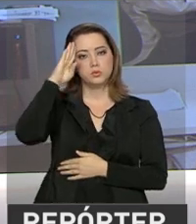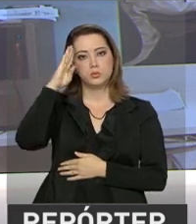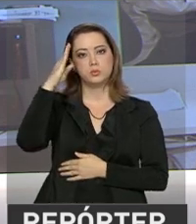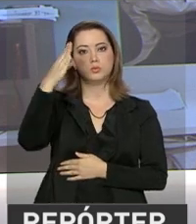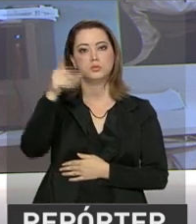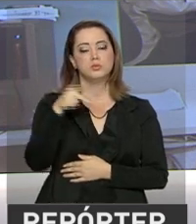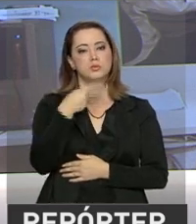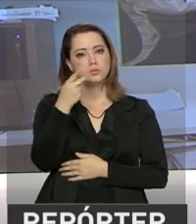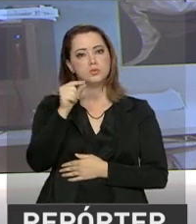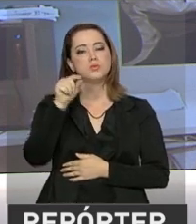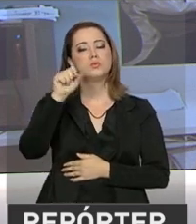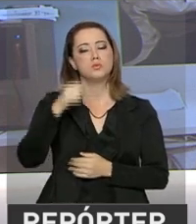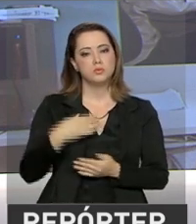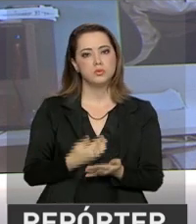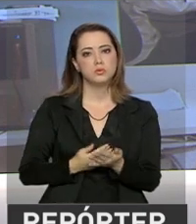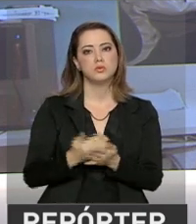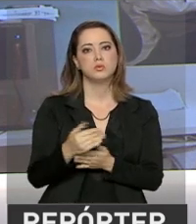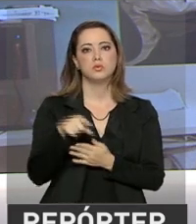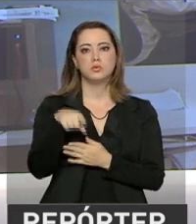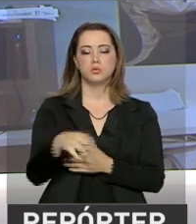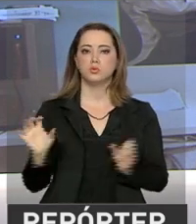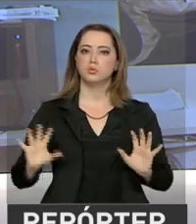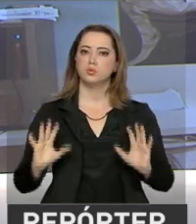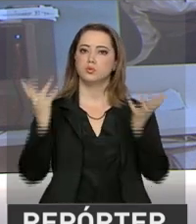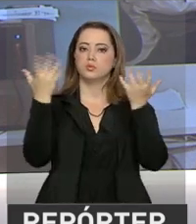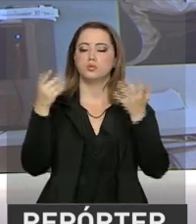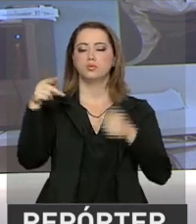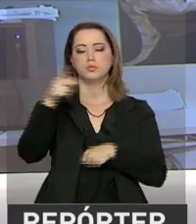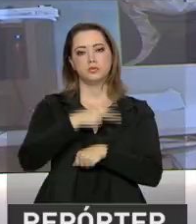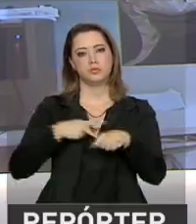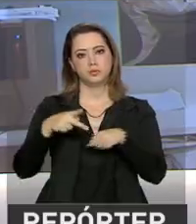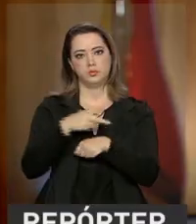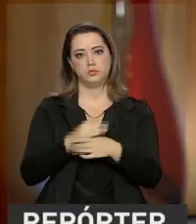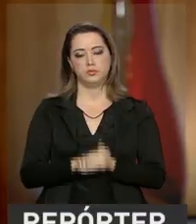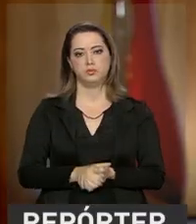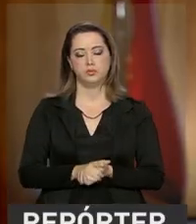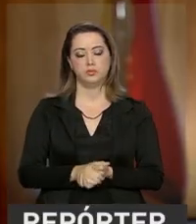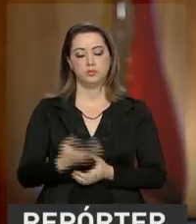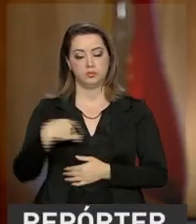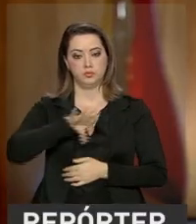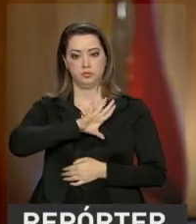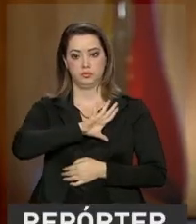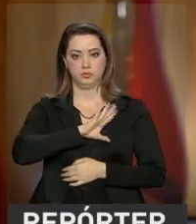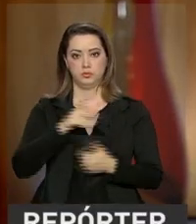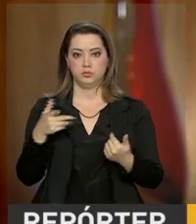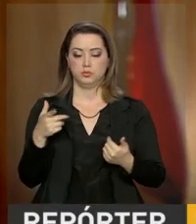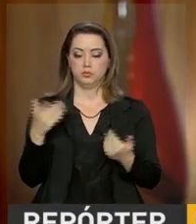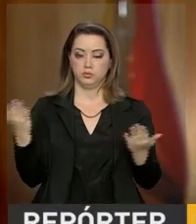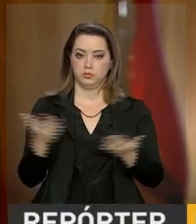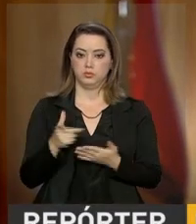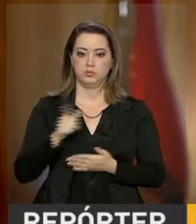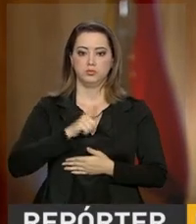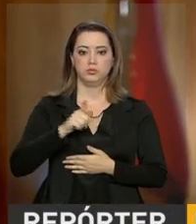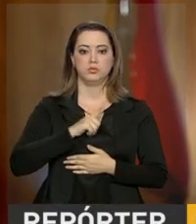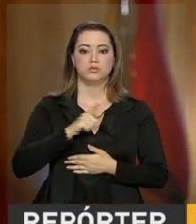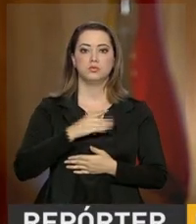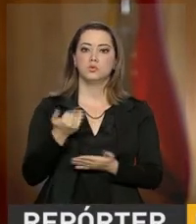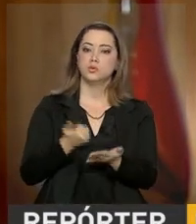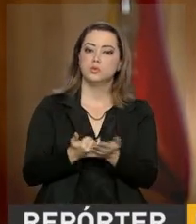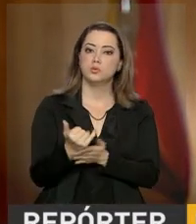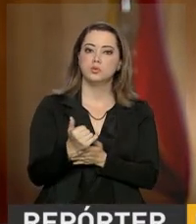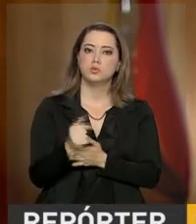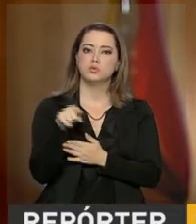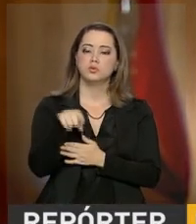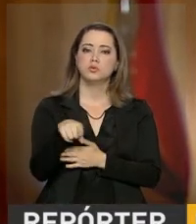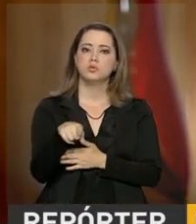estrutura de segurança vai garantir uma grande festa no país nós hoje temos e e é importante que todos saibam